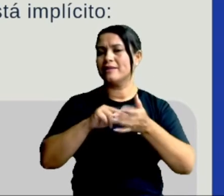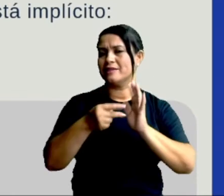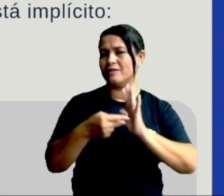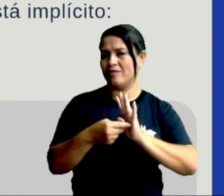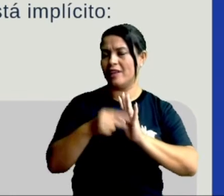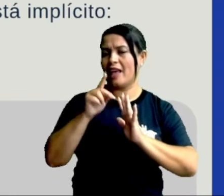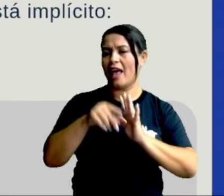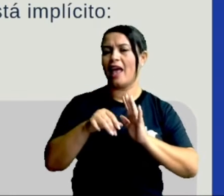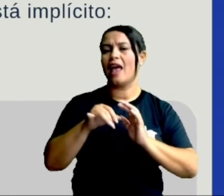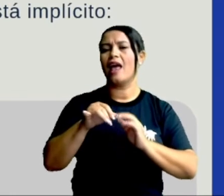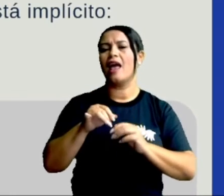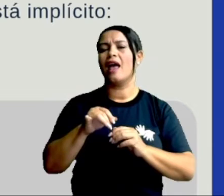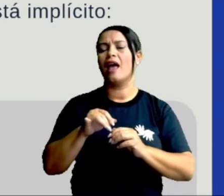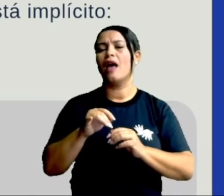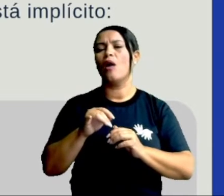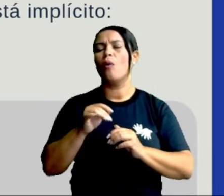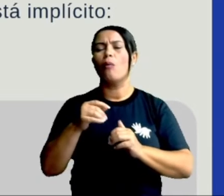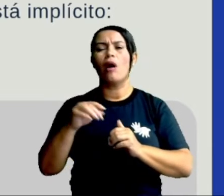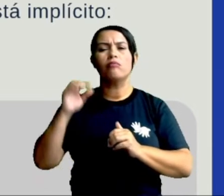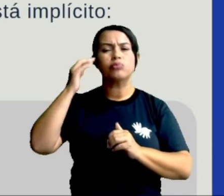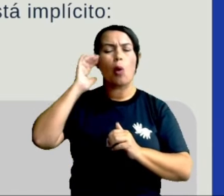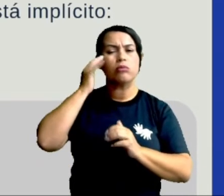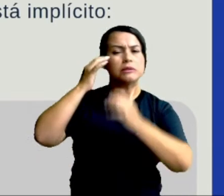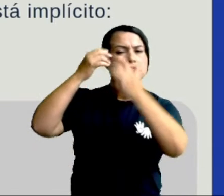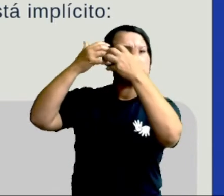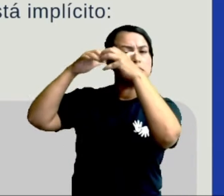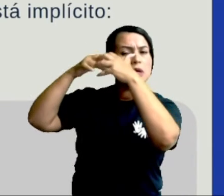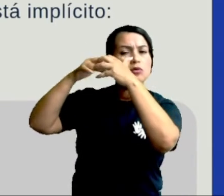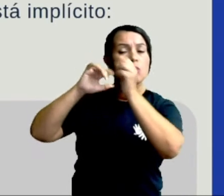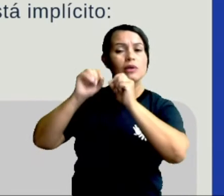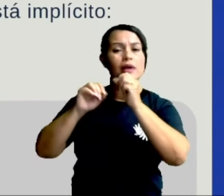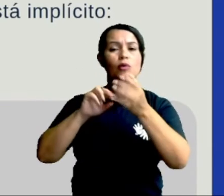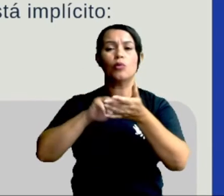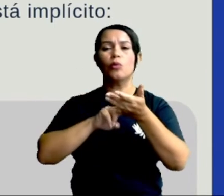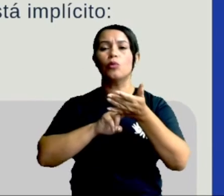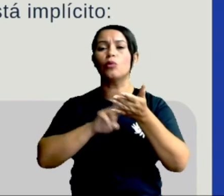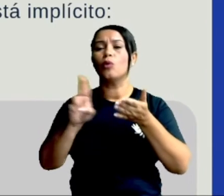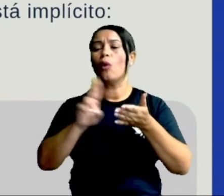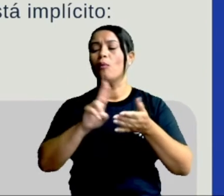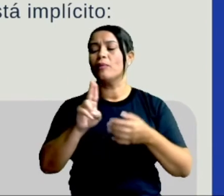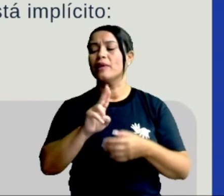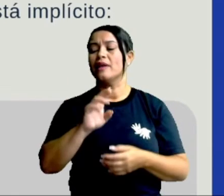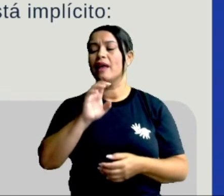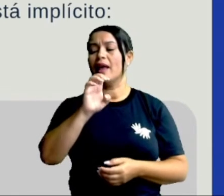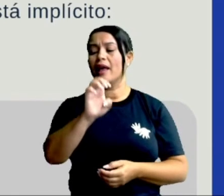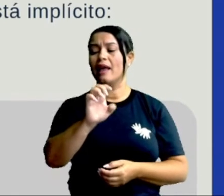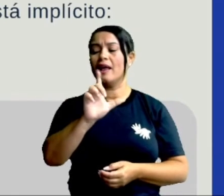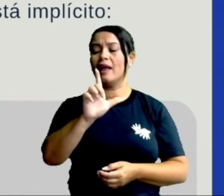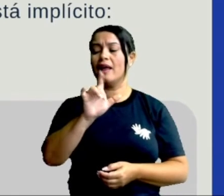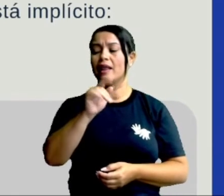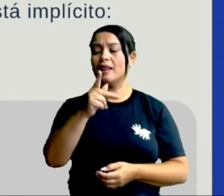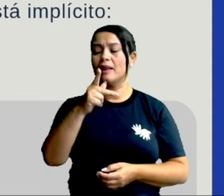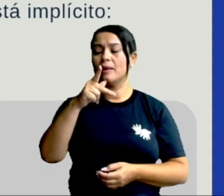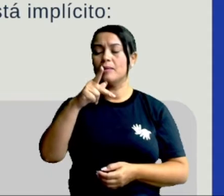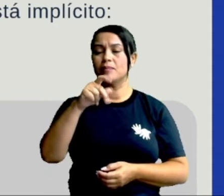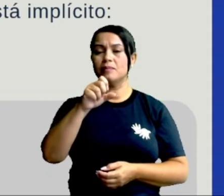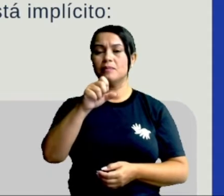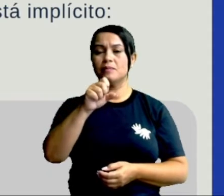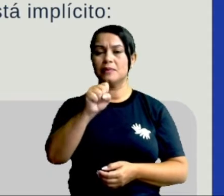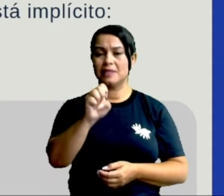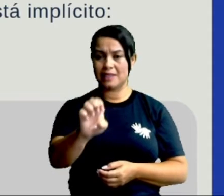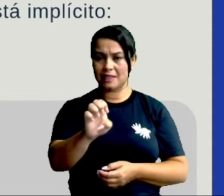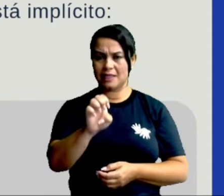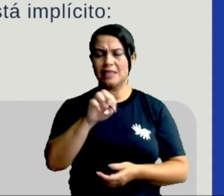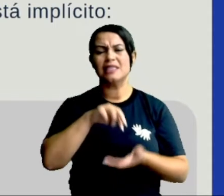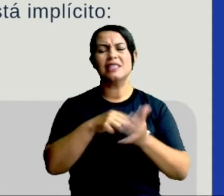de figura de construção que se chama elipse. Tá? Tem muito a ver, tem uma